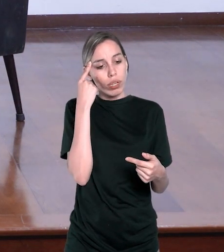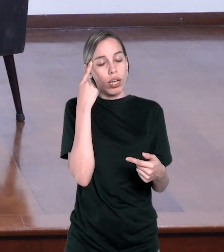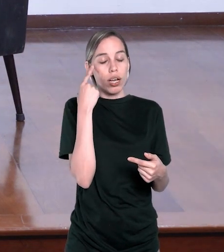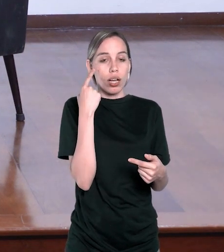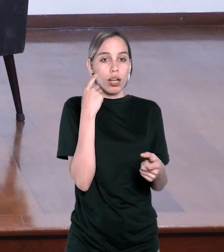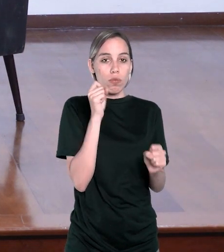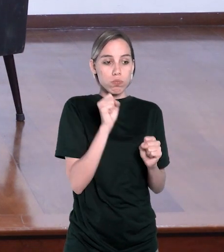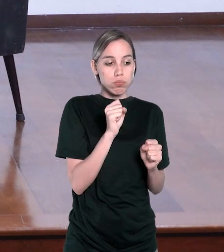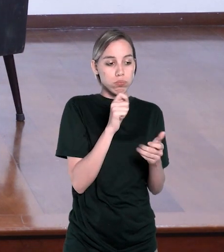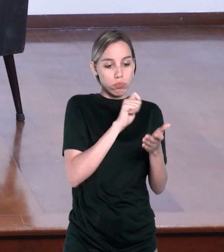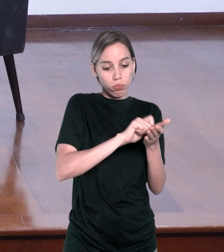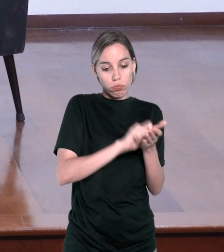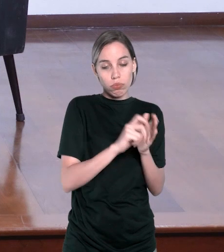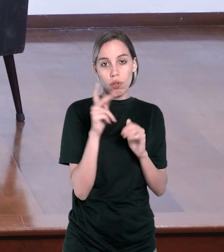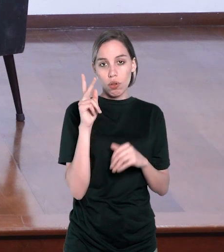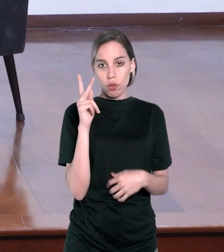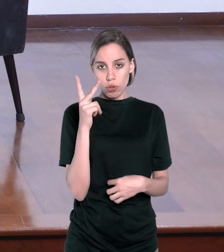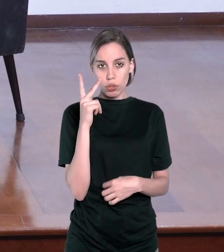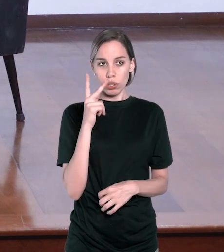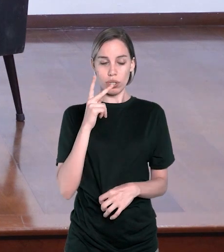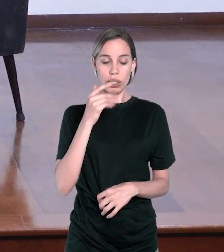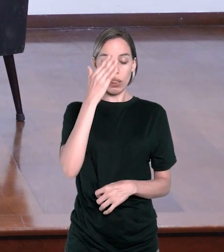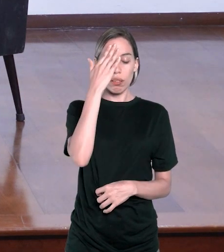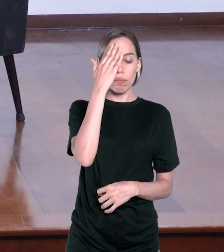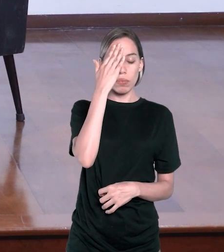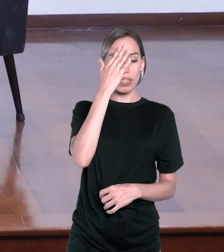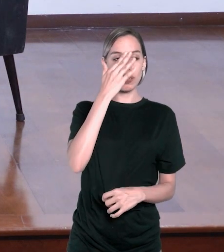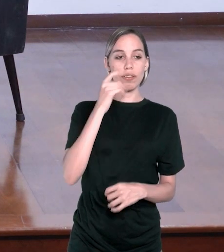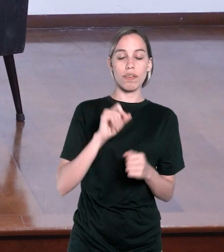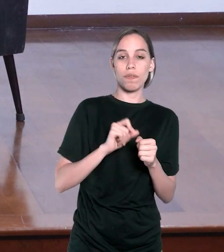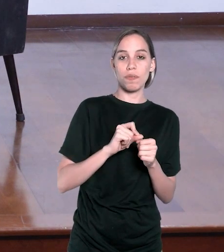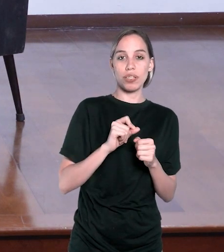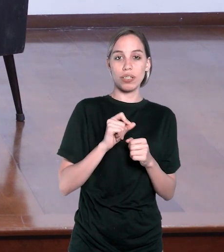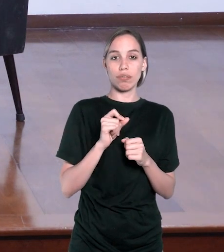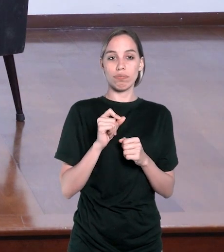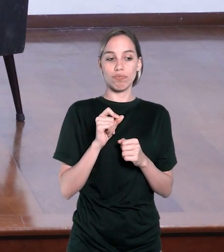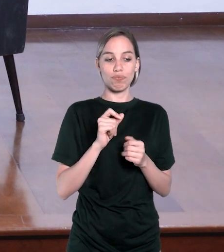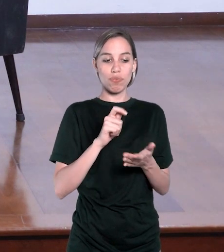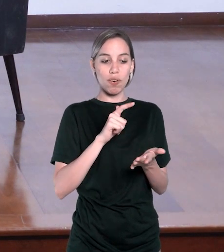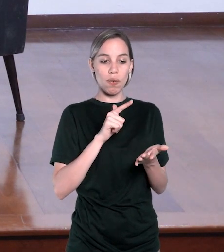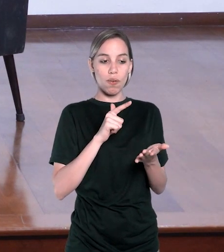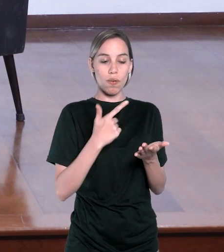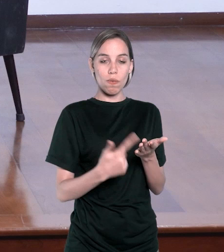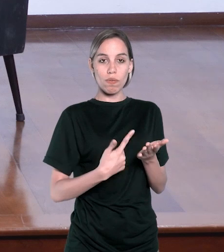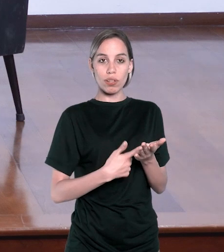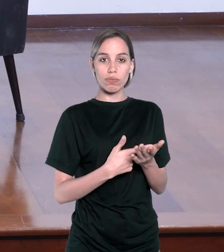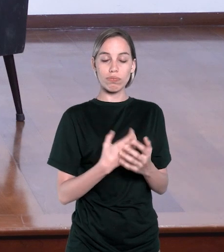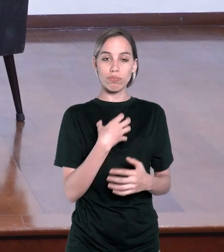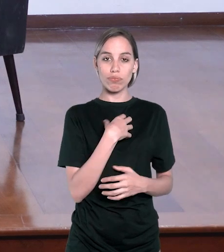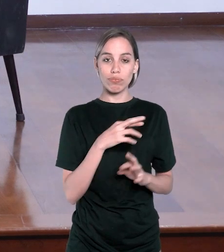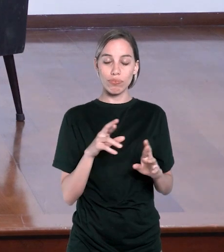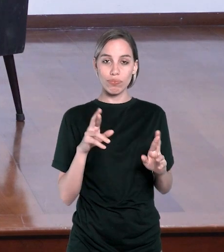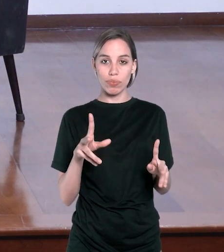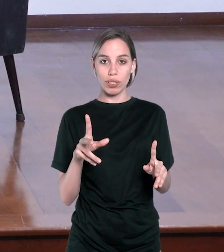muito interessante eu saber que eu estou fazendo uma coisa muito diferente do meu entorno, né? Essa estranheza de você estar fazendo uma coisa que eu sei que